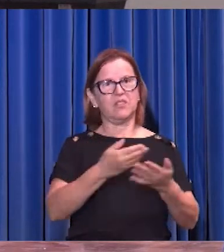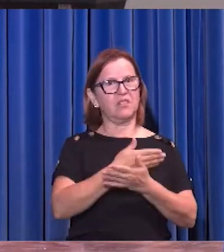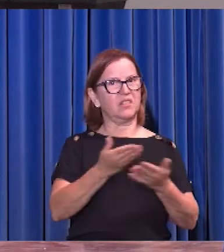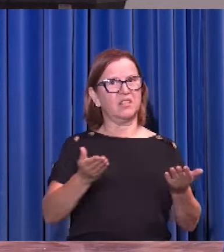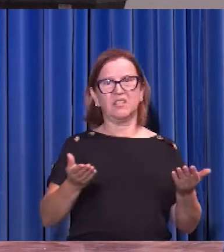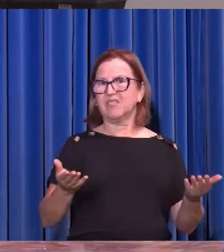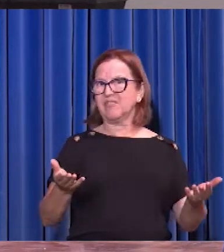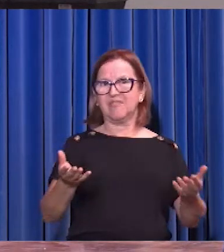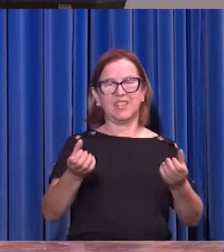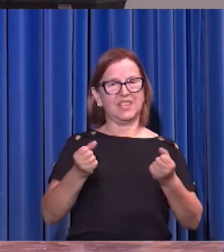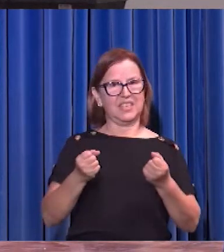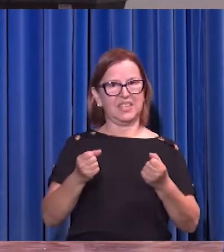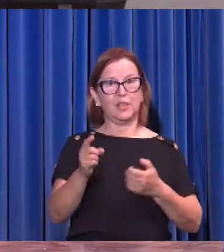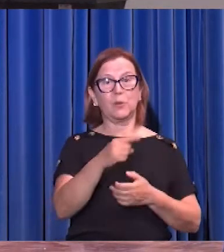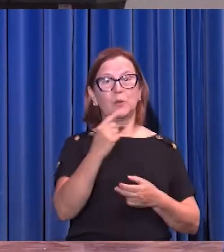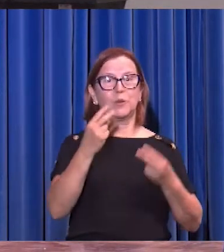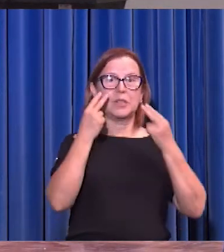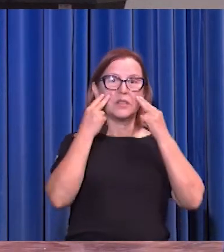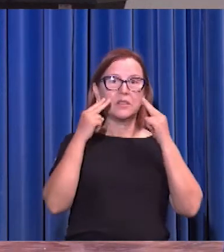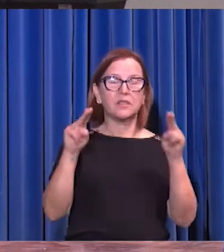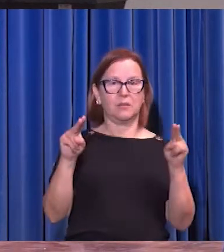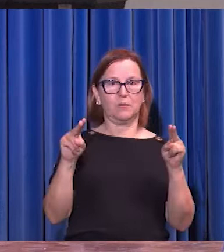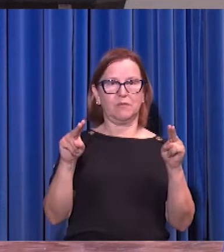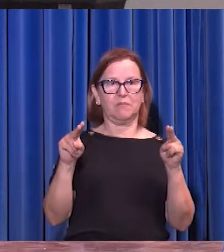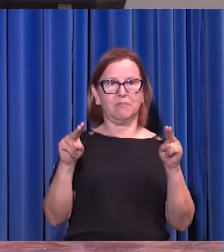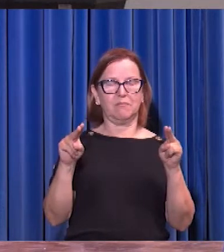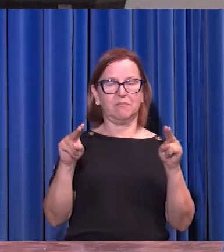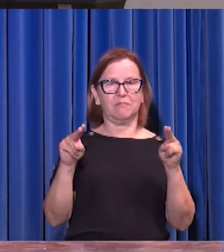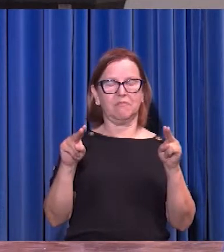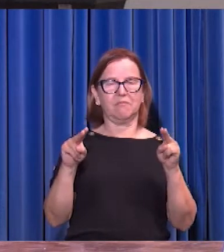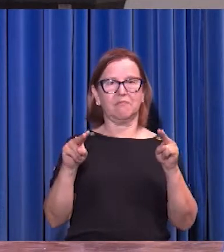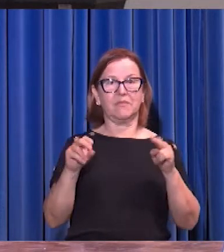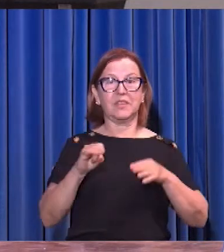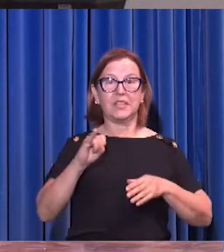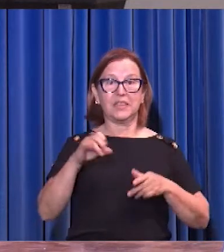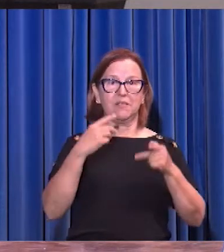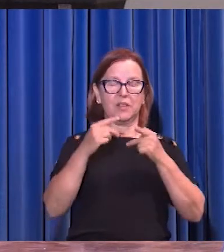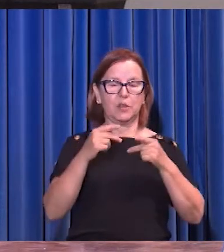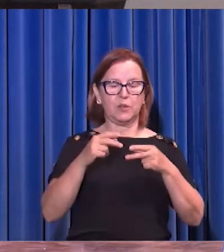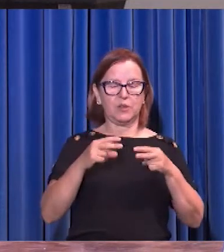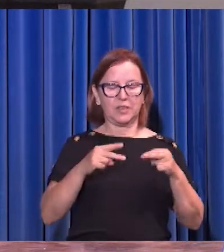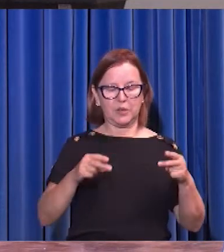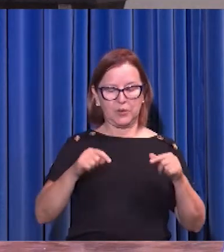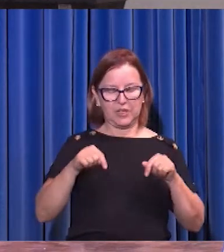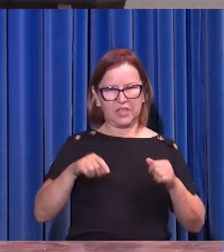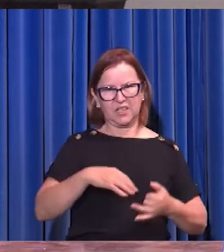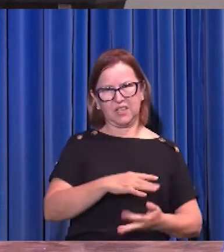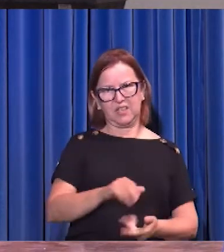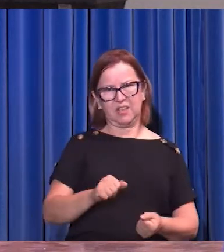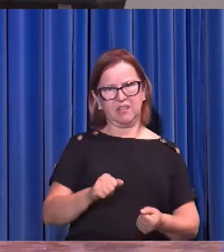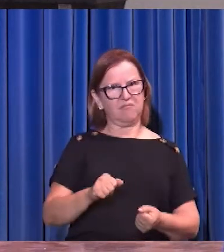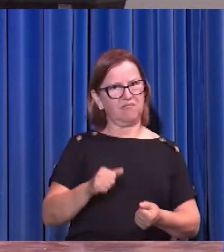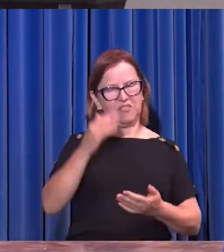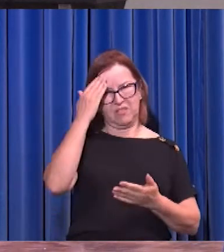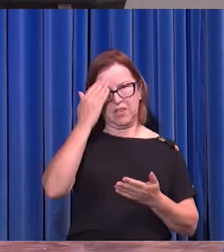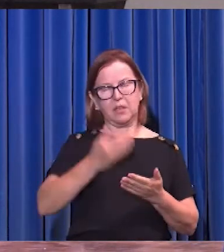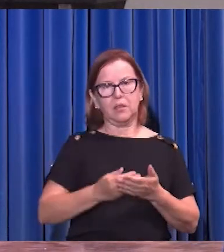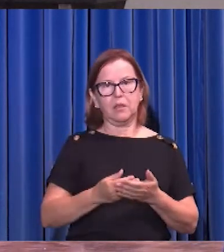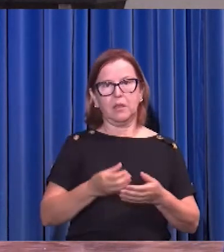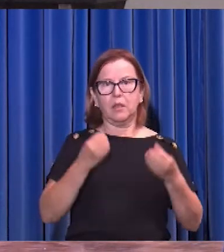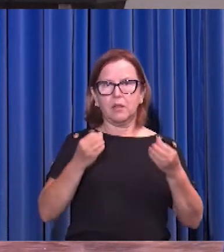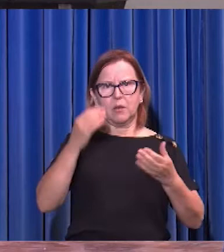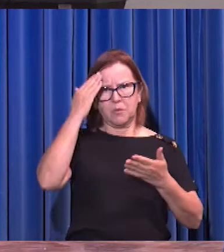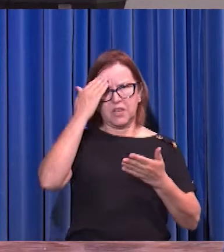nosso testemunho. Se tratando de coisas terrenas não me credes, como crereis se vos falar das